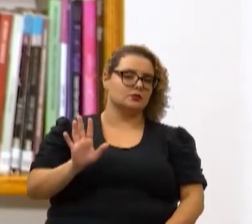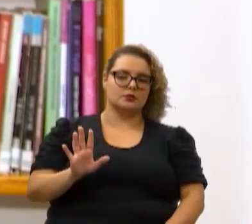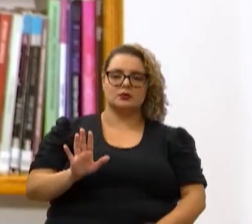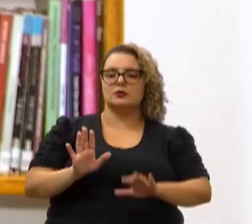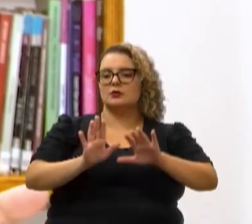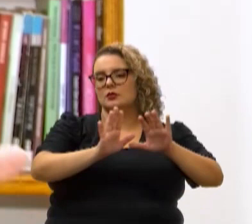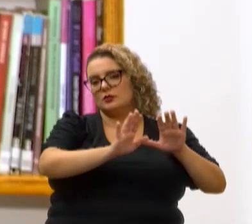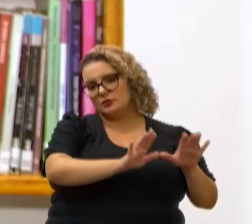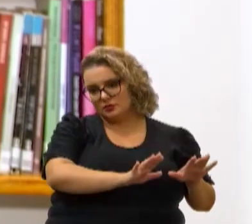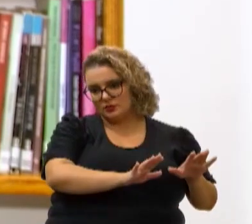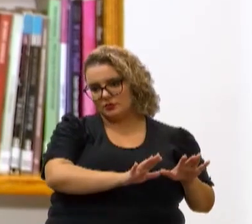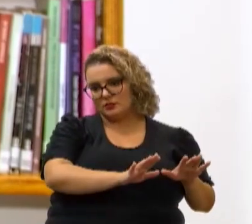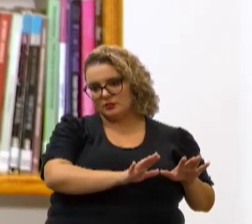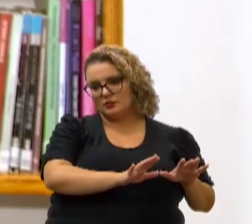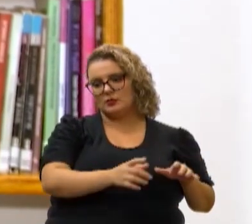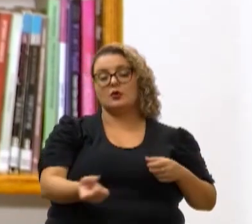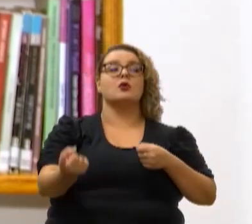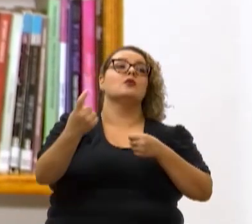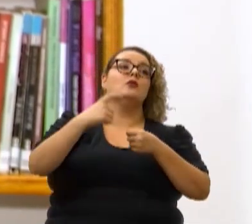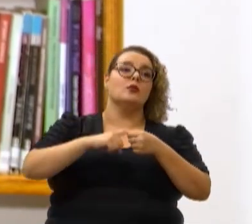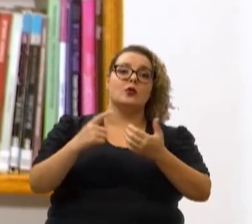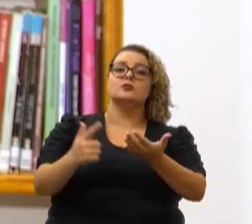de canto, retome o livro